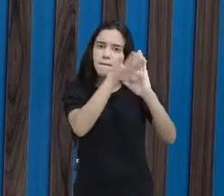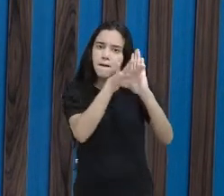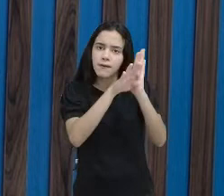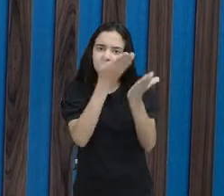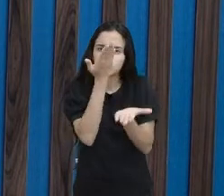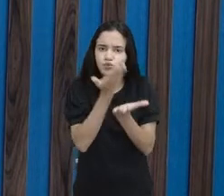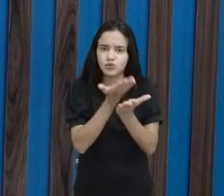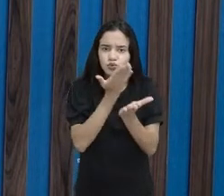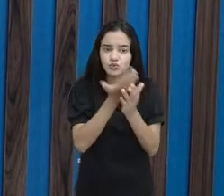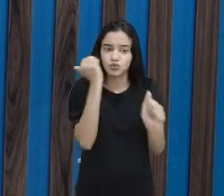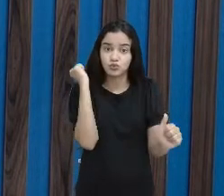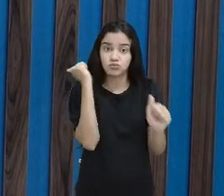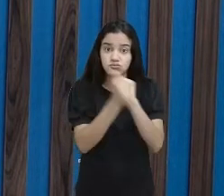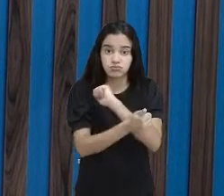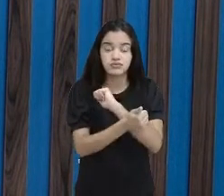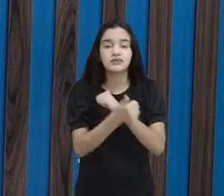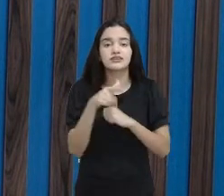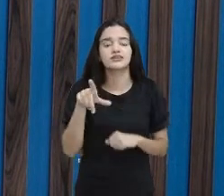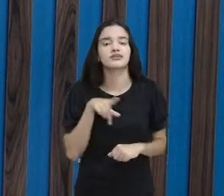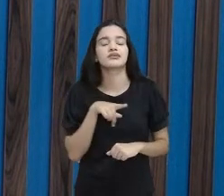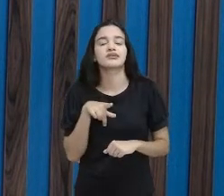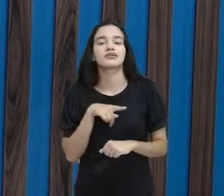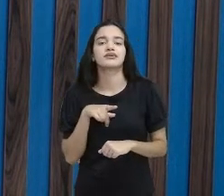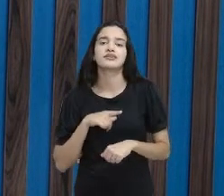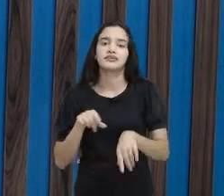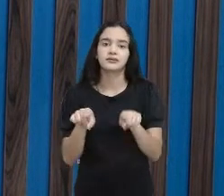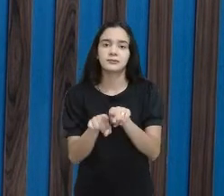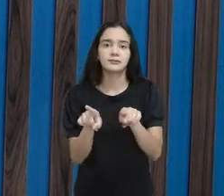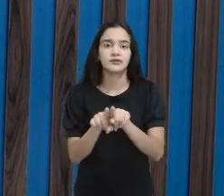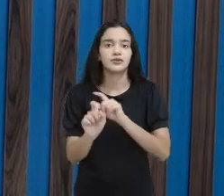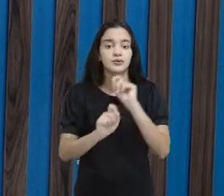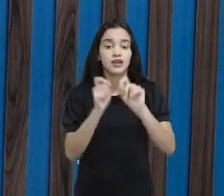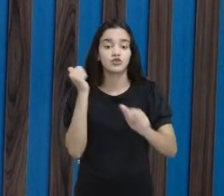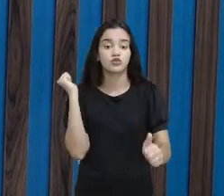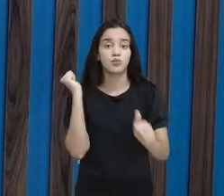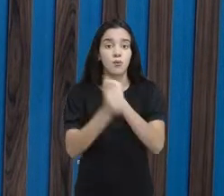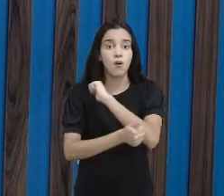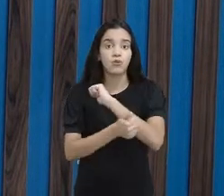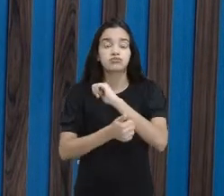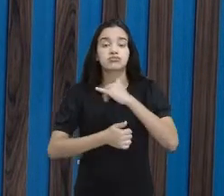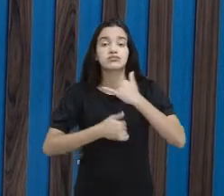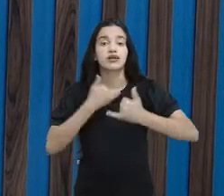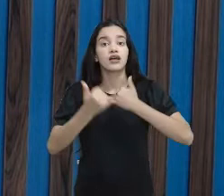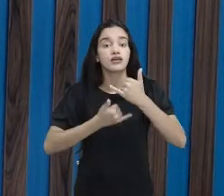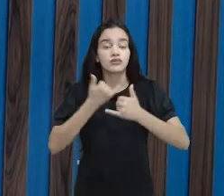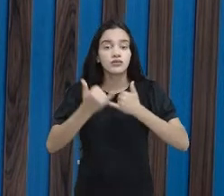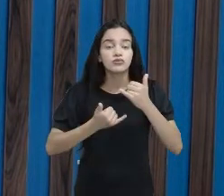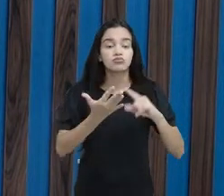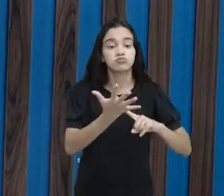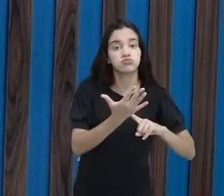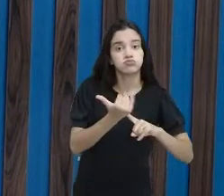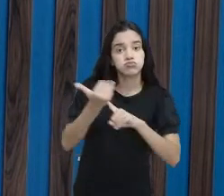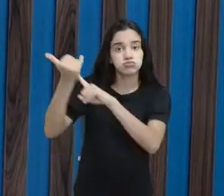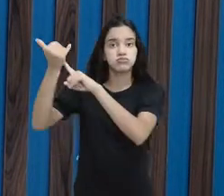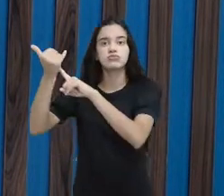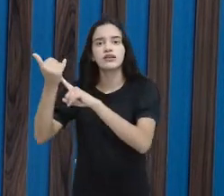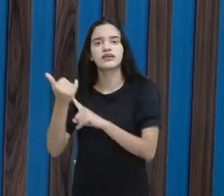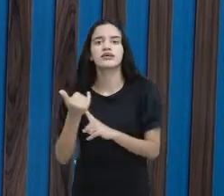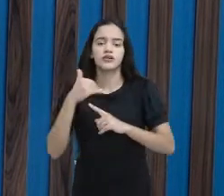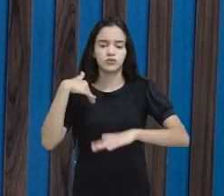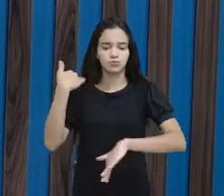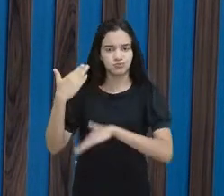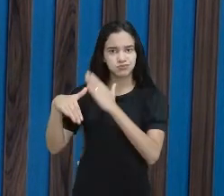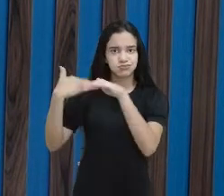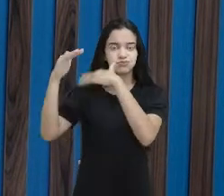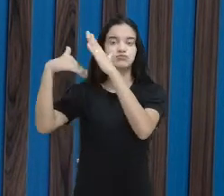estudadas há mais tempo, e temos aí uma outra que entrou, né, que são os esportes eletrônicos, que estão aí em alta e cada vez